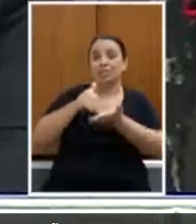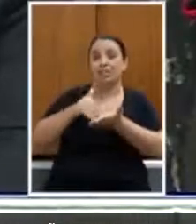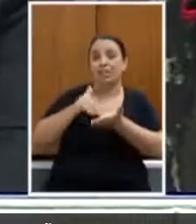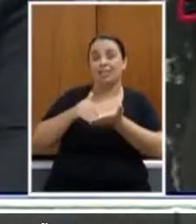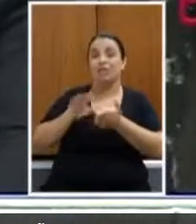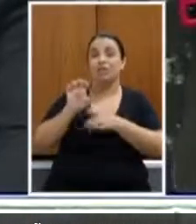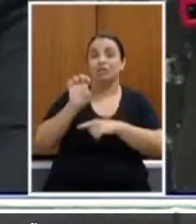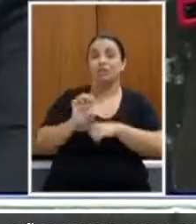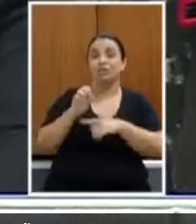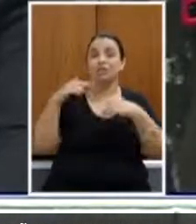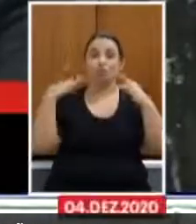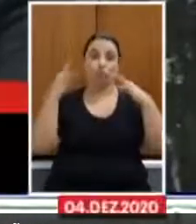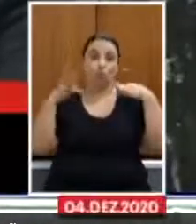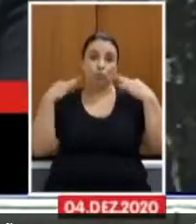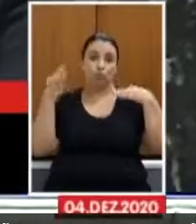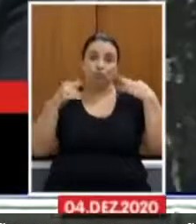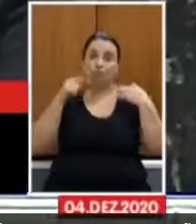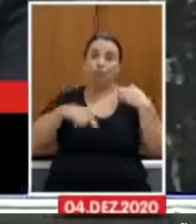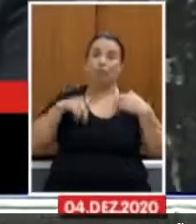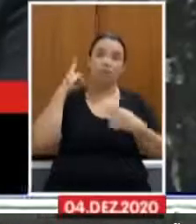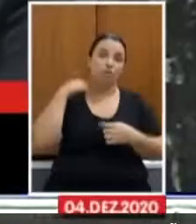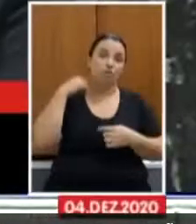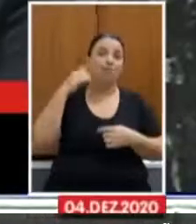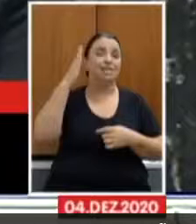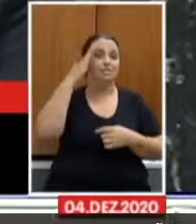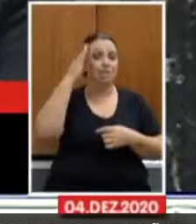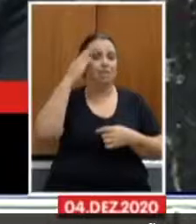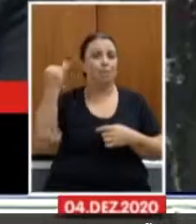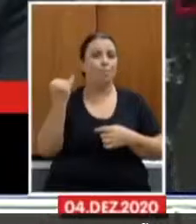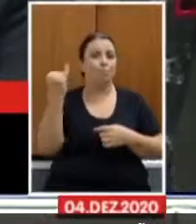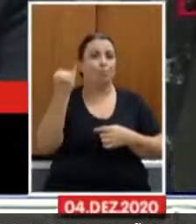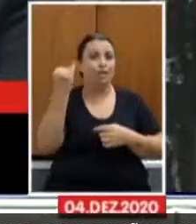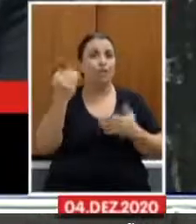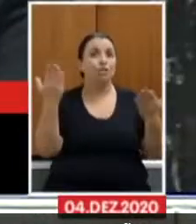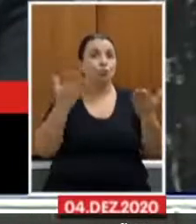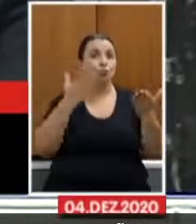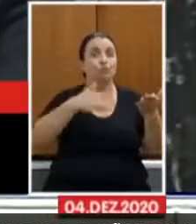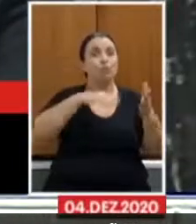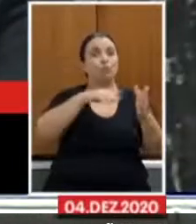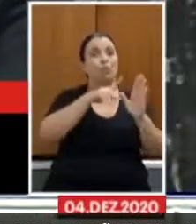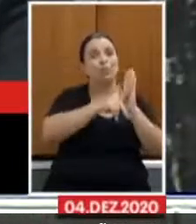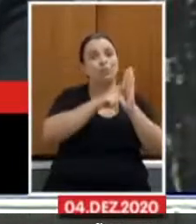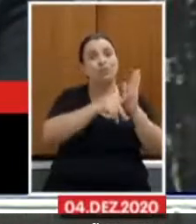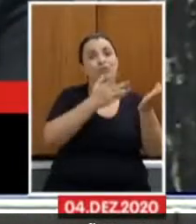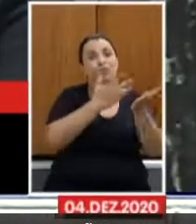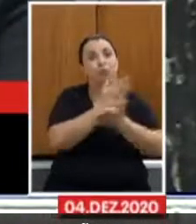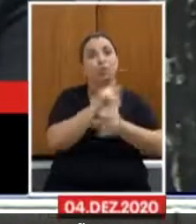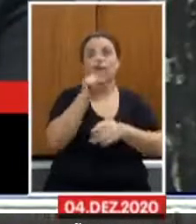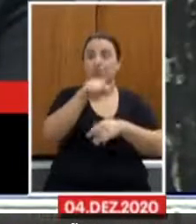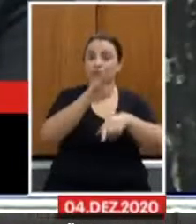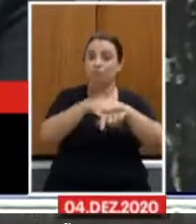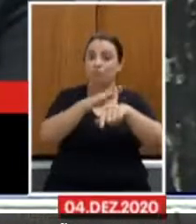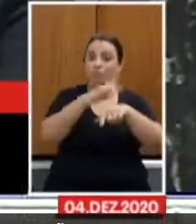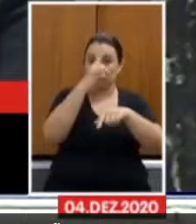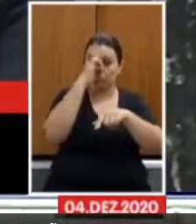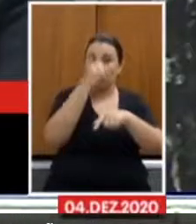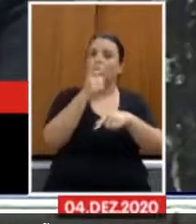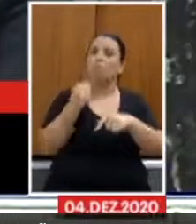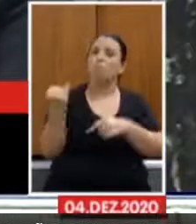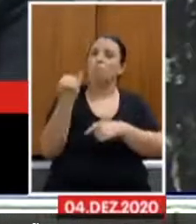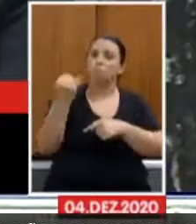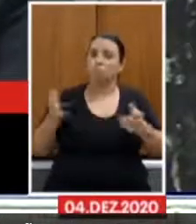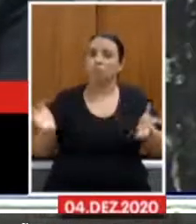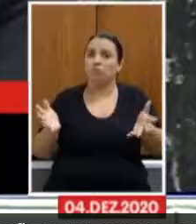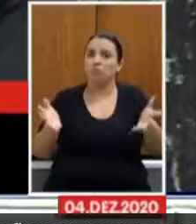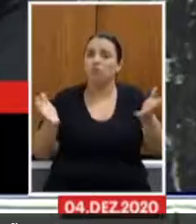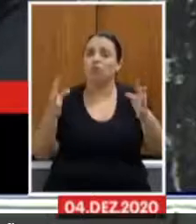em Minas Gerais, sei da importância do projeto que votamos hoje, da sua iniciativa, tão importante para fomentar